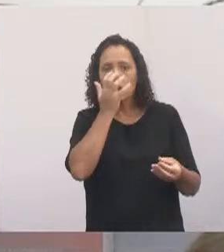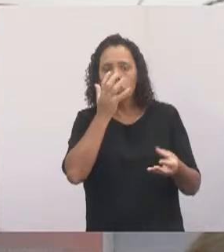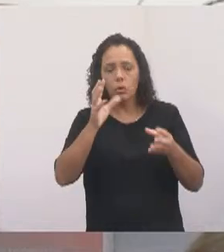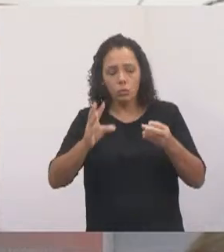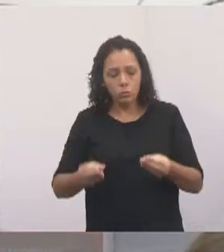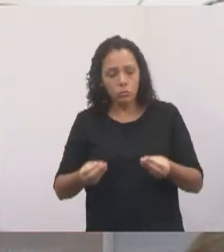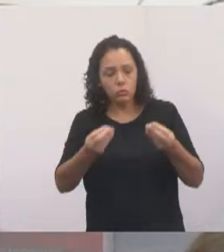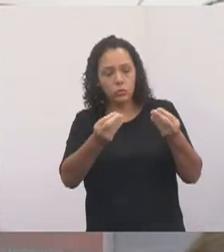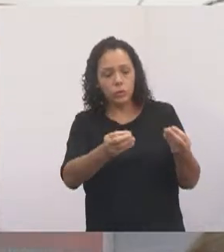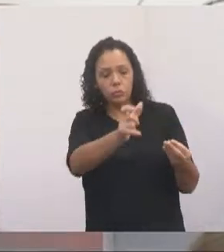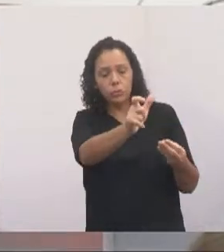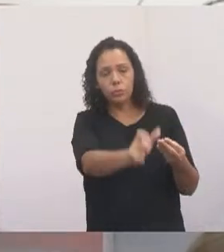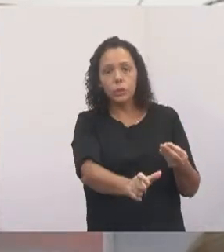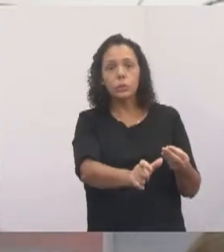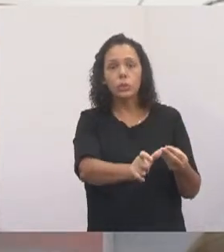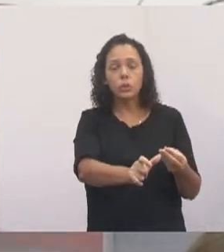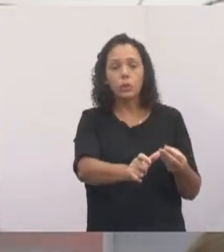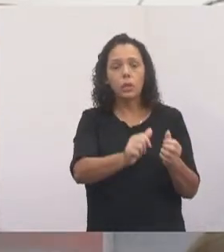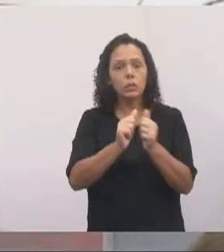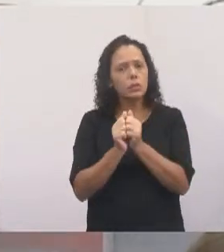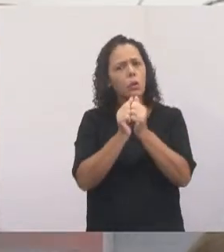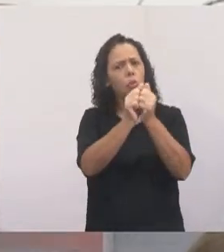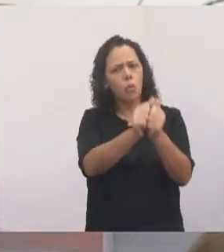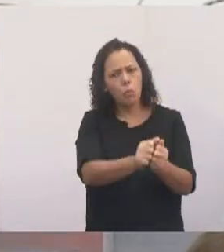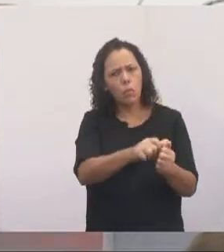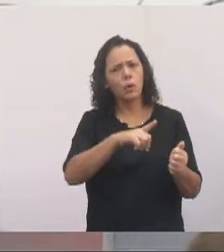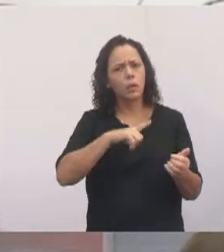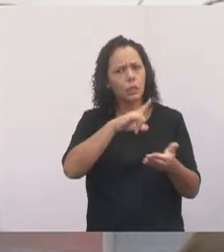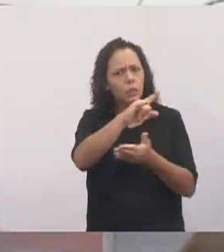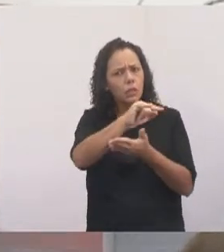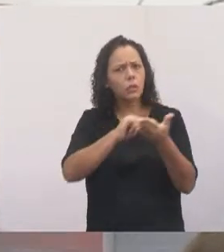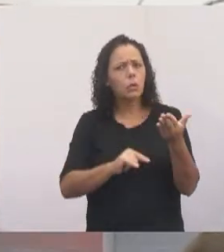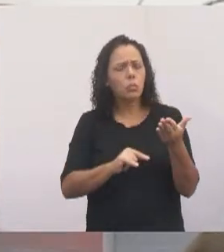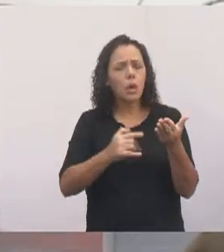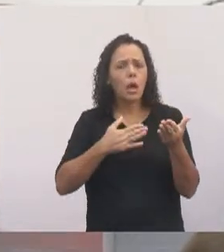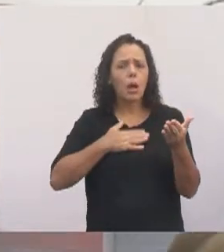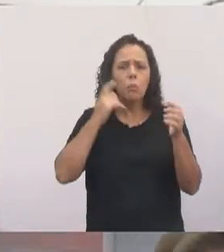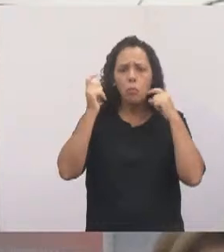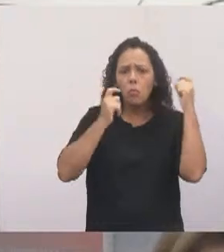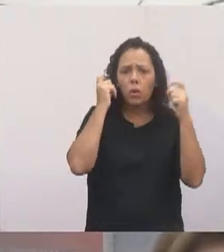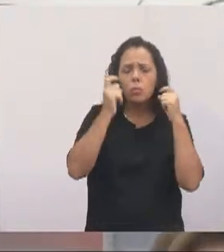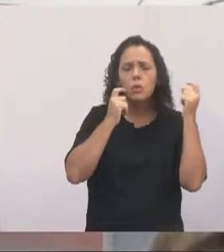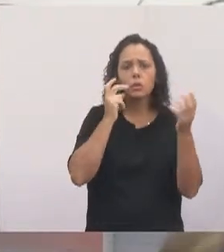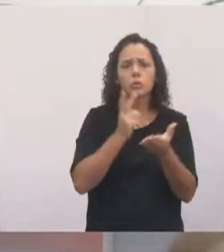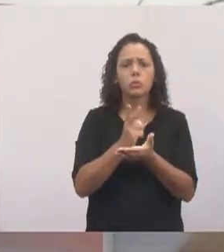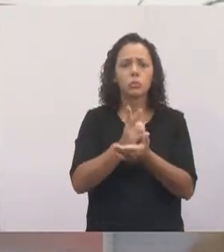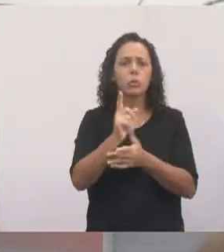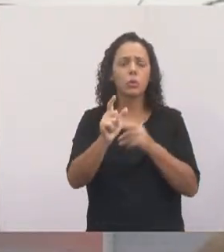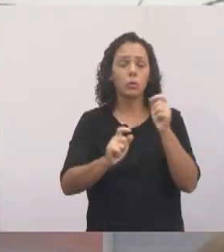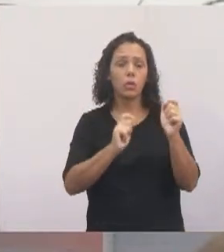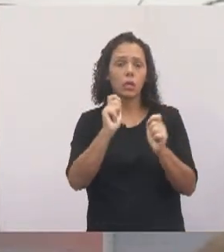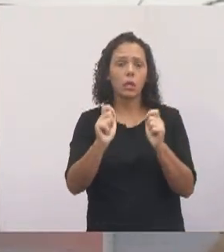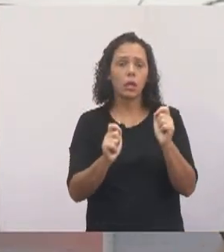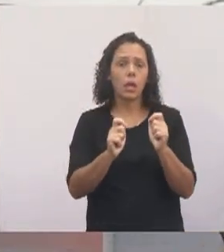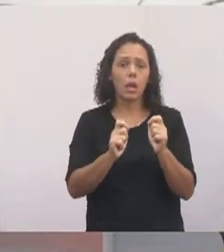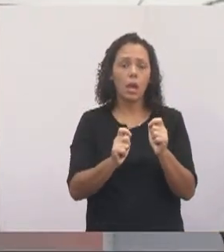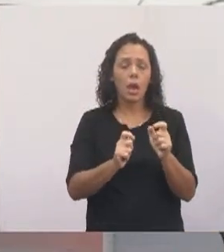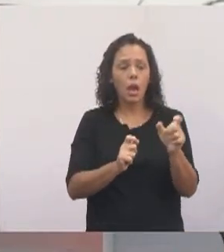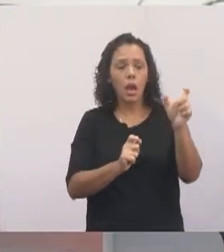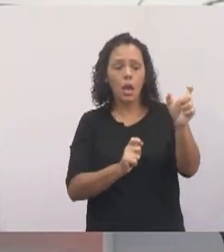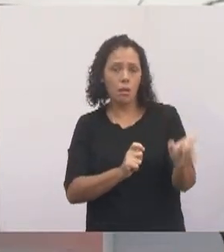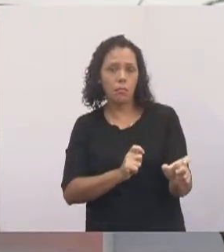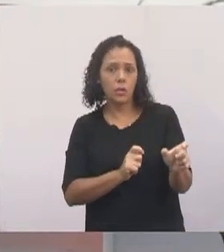um munícipe, eles acompanham, tem carteirinha, tem tudo. A minha preocupação continua sendo no